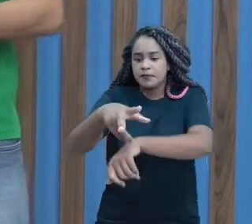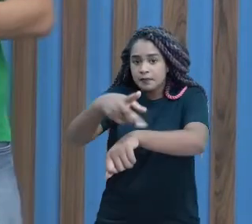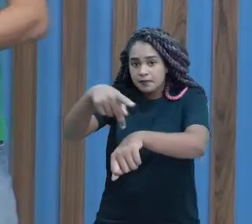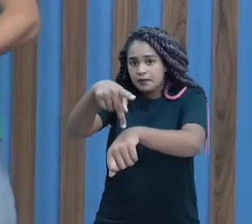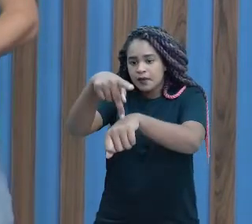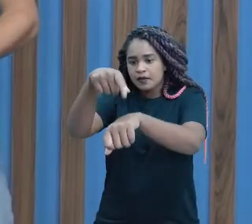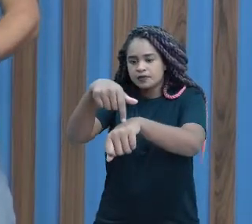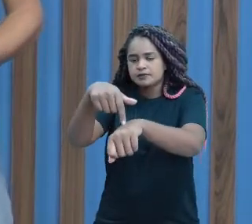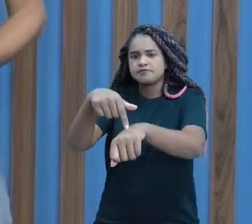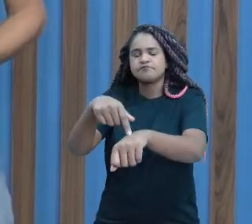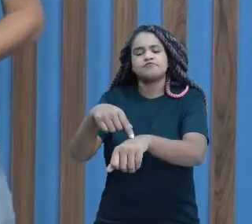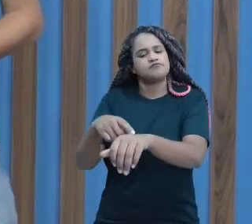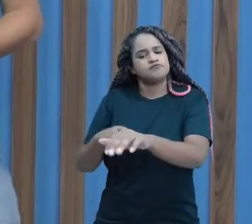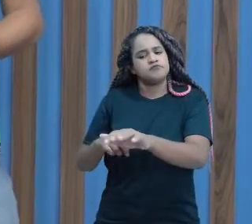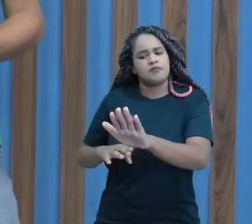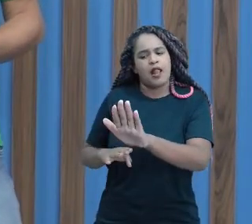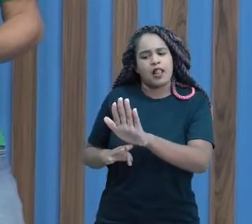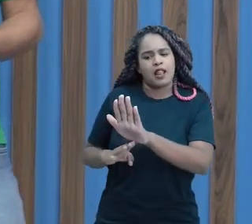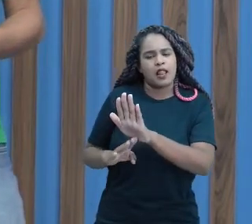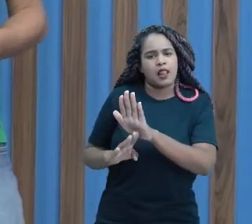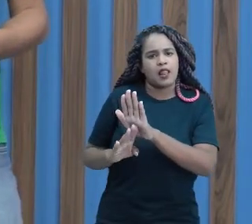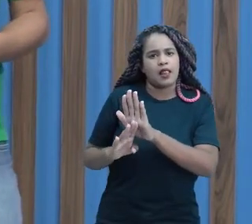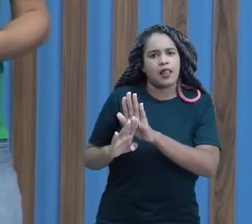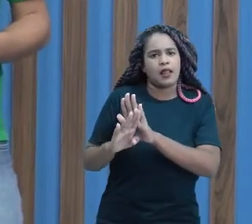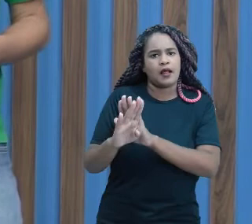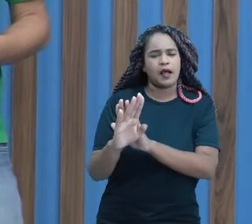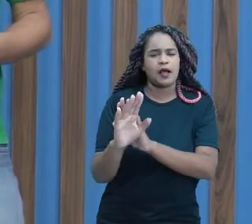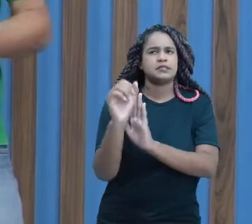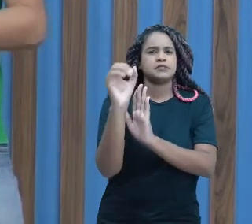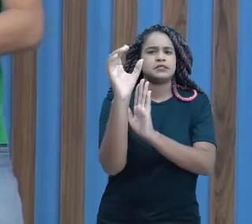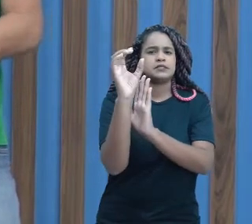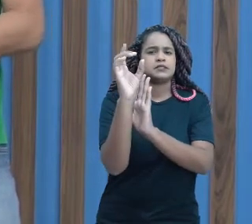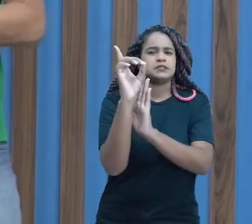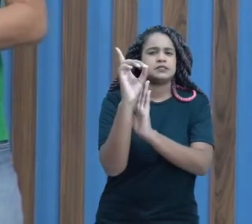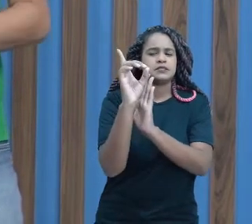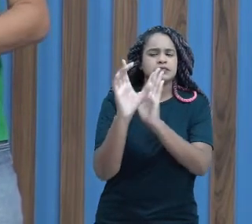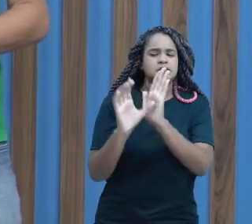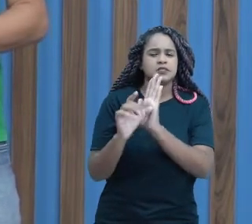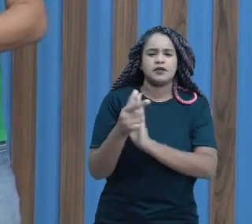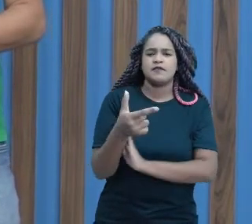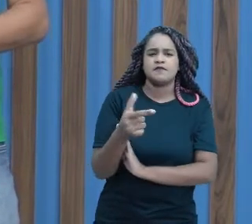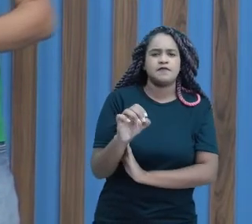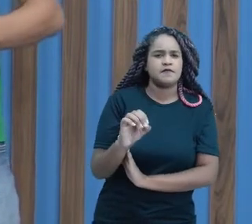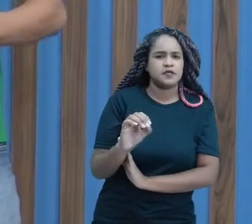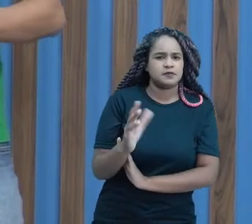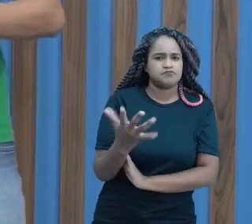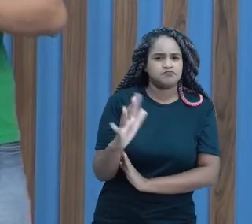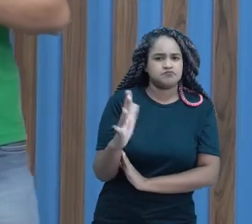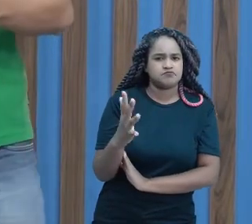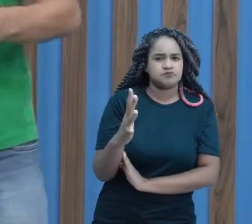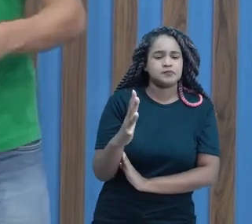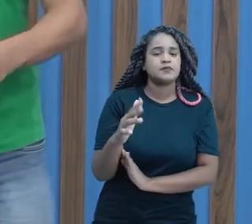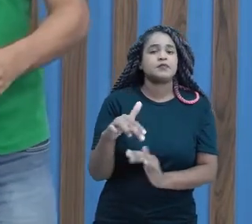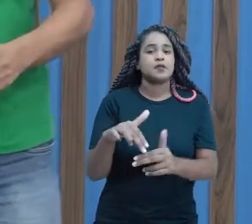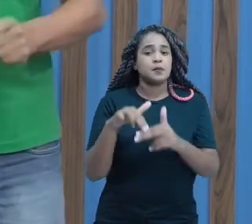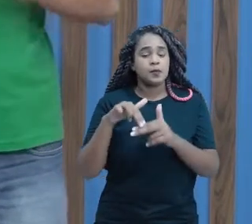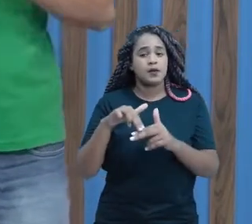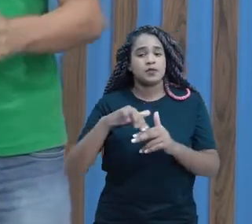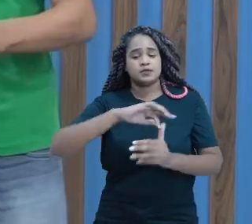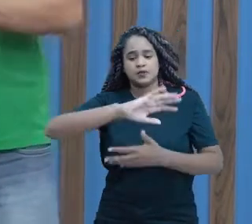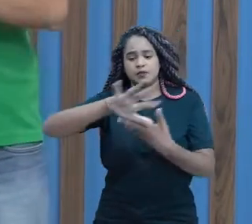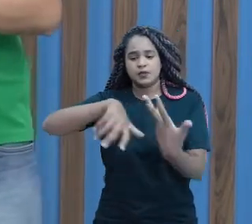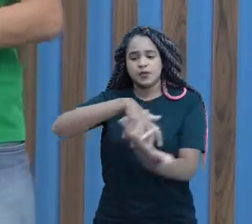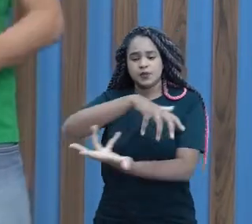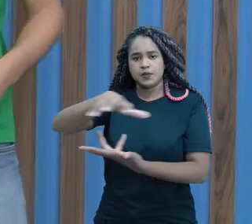que emergiu a partir da década de 20 do século XX, a partir da Revolução Russa, então a